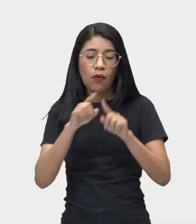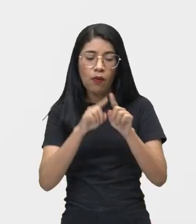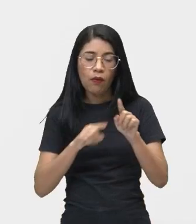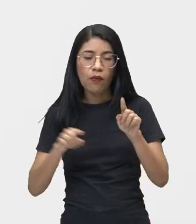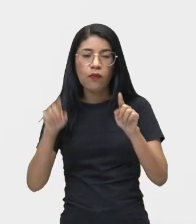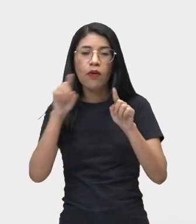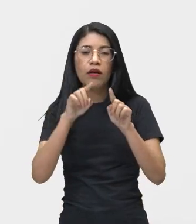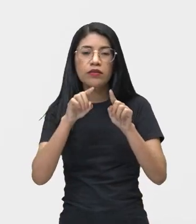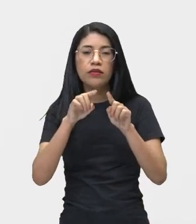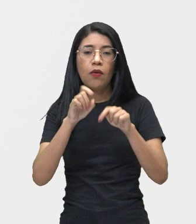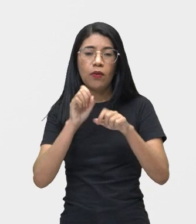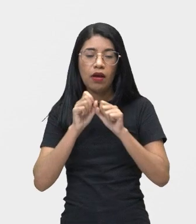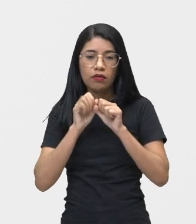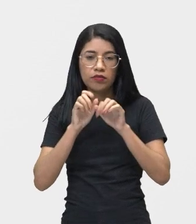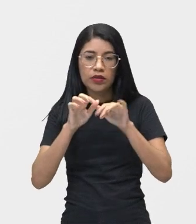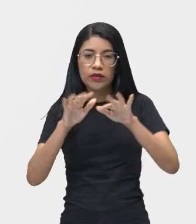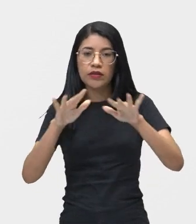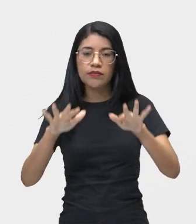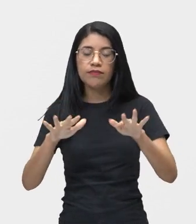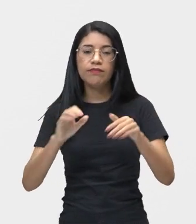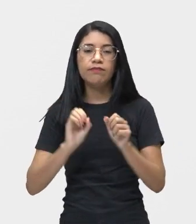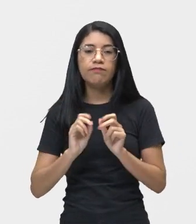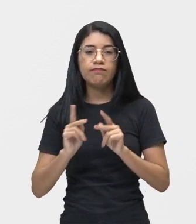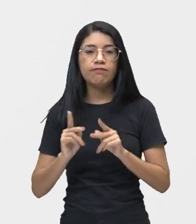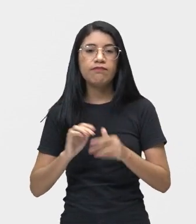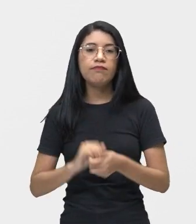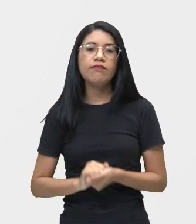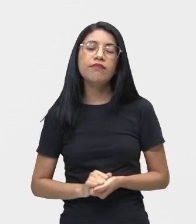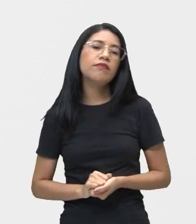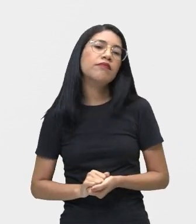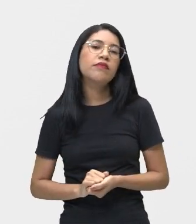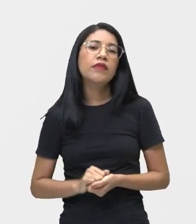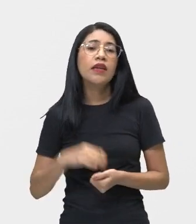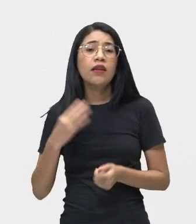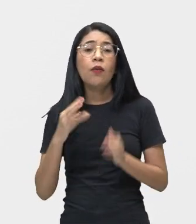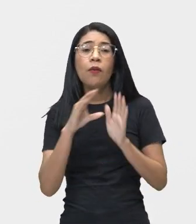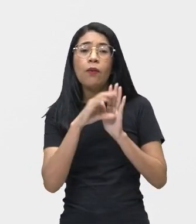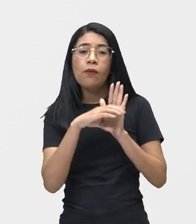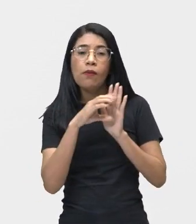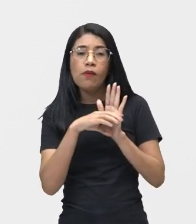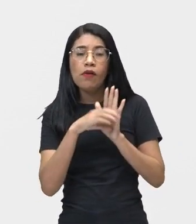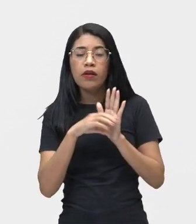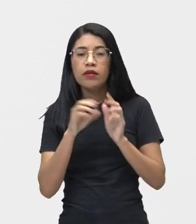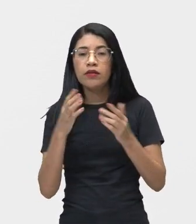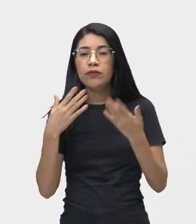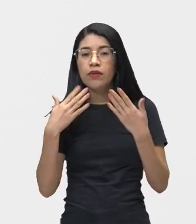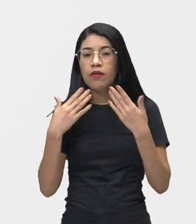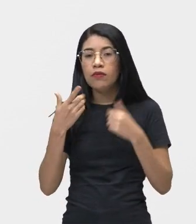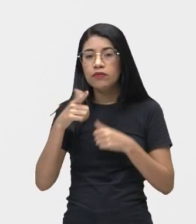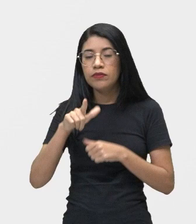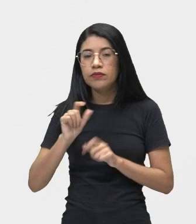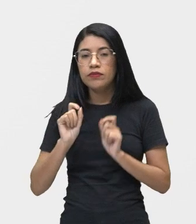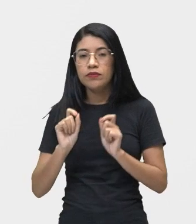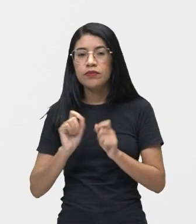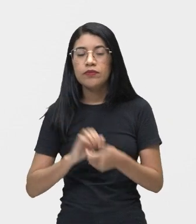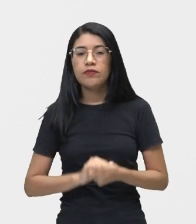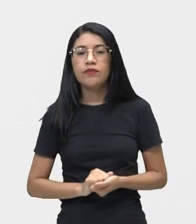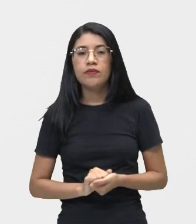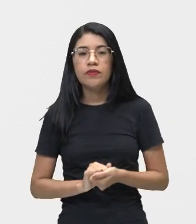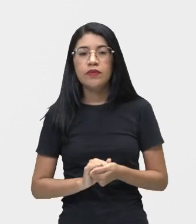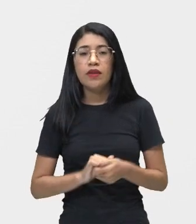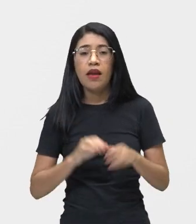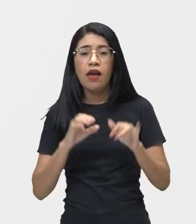a irradiação. Muito bem. Olha aí, definido o que é o calor novamente. O calor é